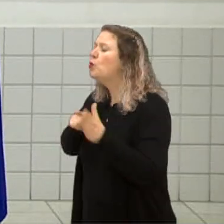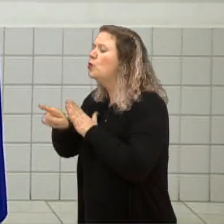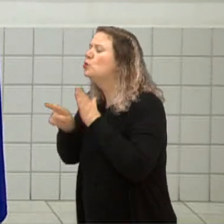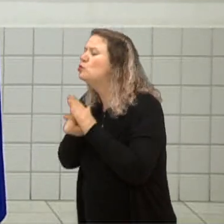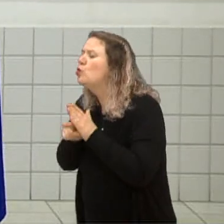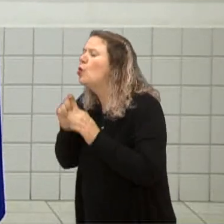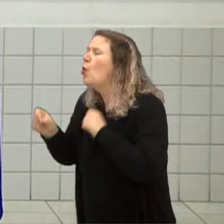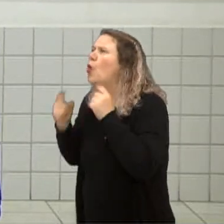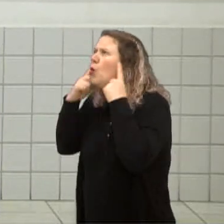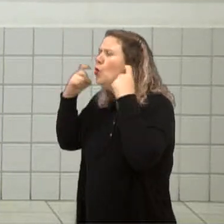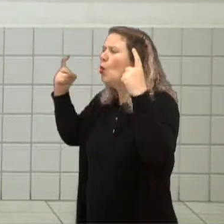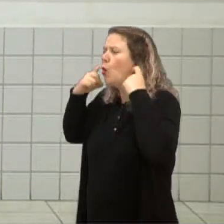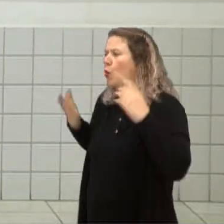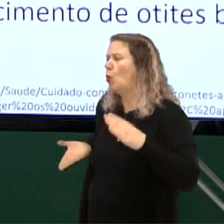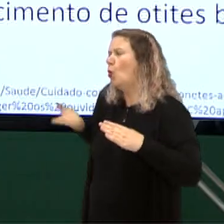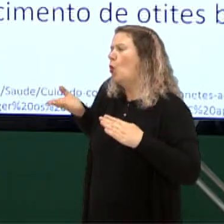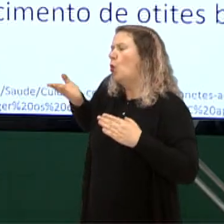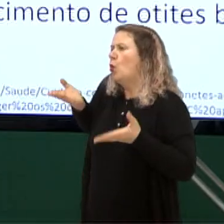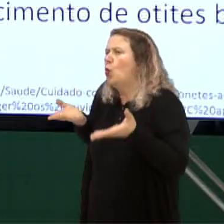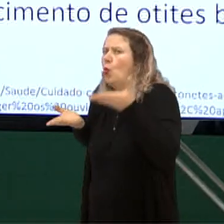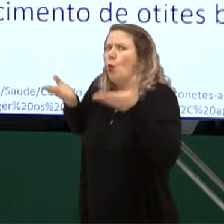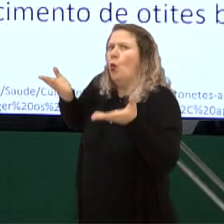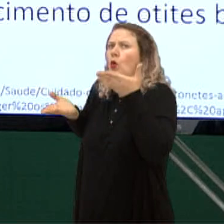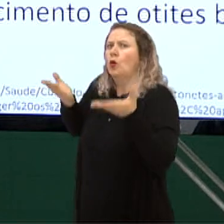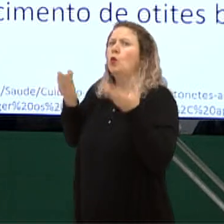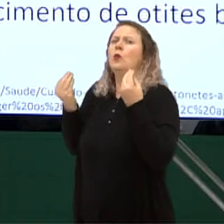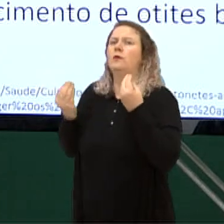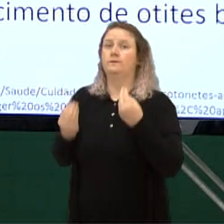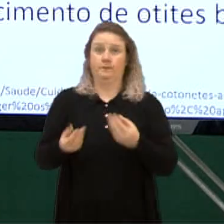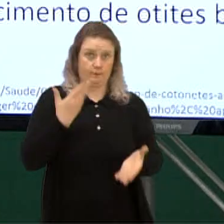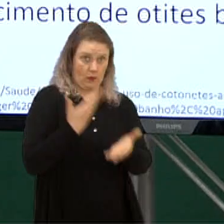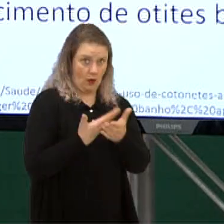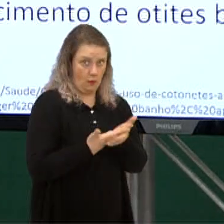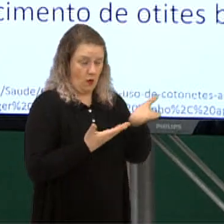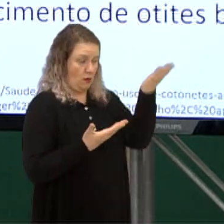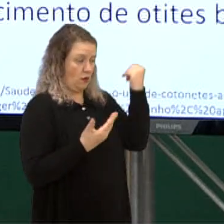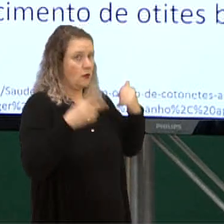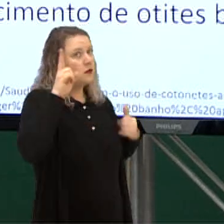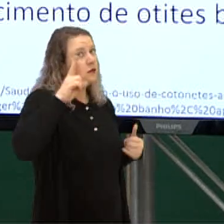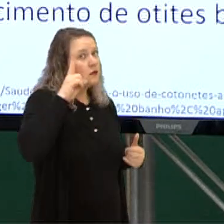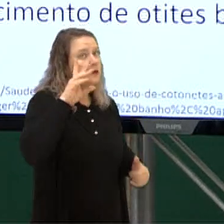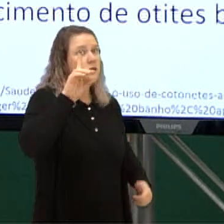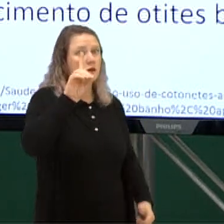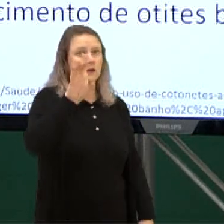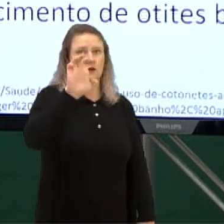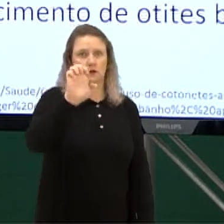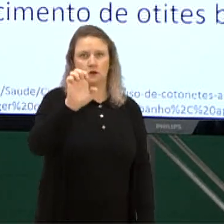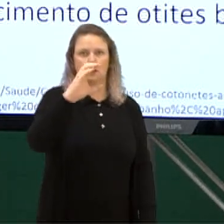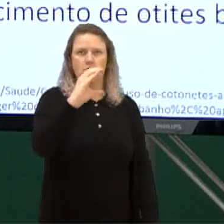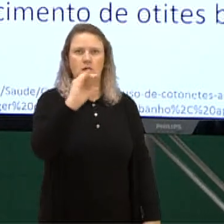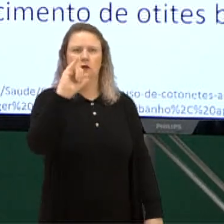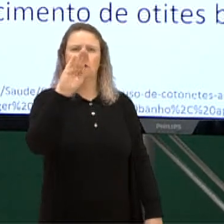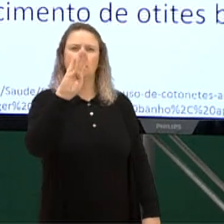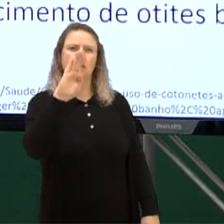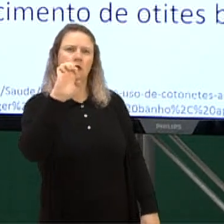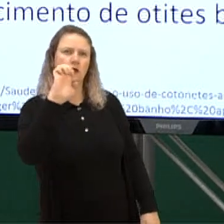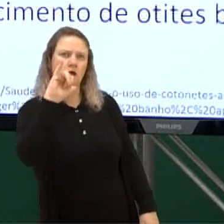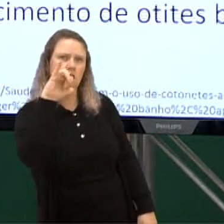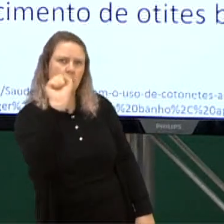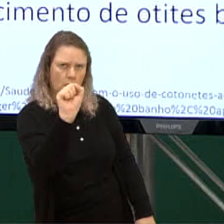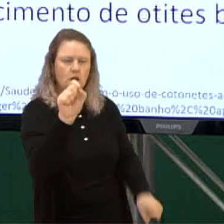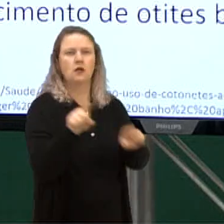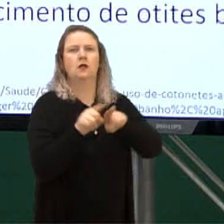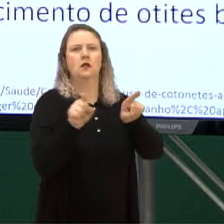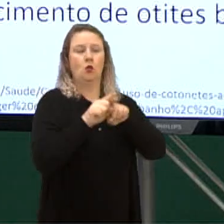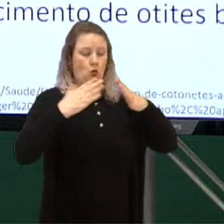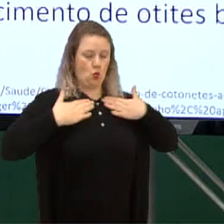ouvido. Isso a gente trabalhou numa aula passada. Lembra dos decibéis? Então a gente tem que tomar cuidado de uma quantidade. O